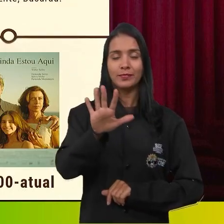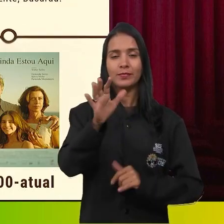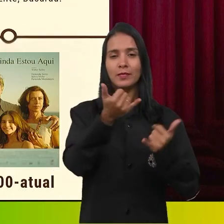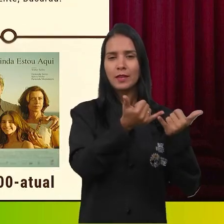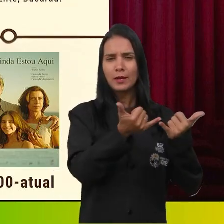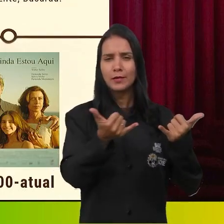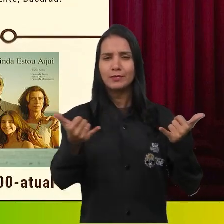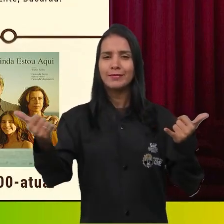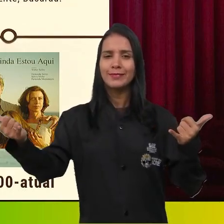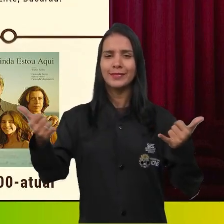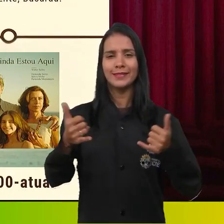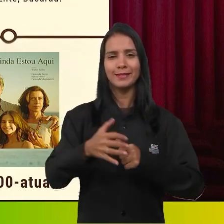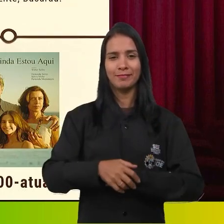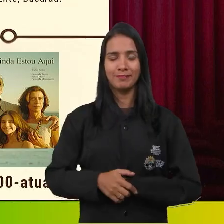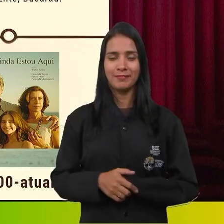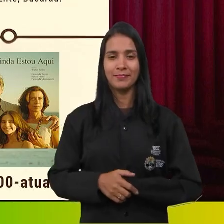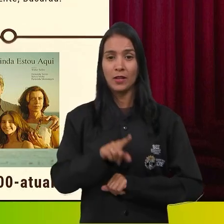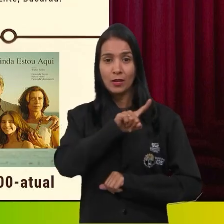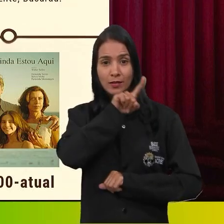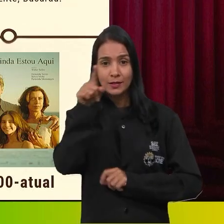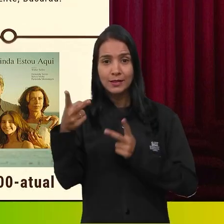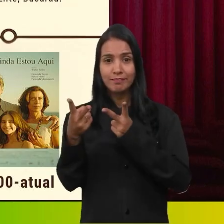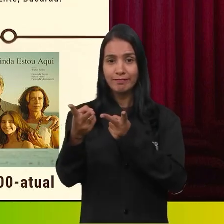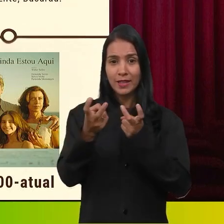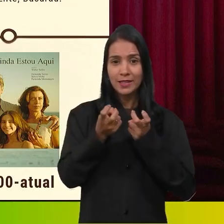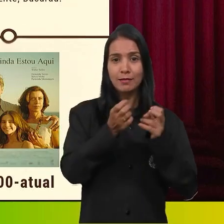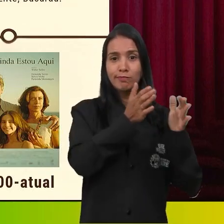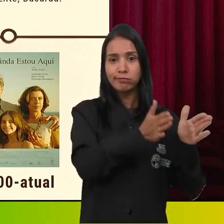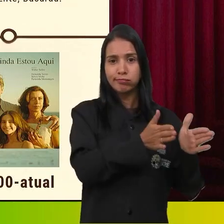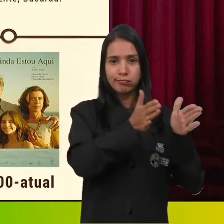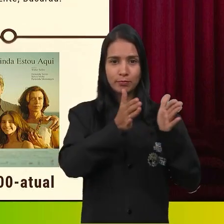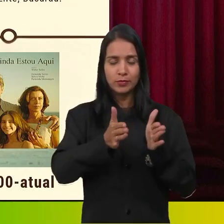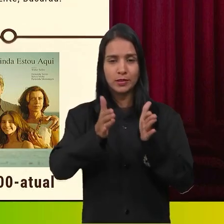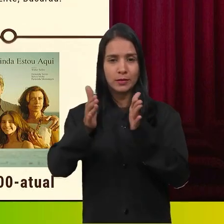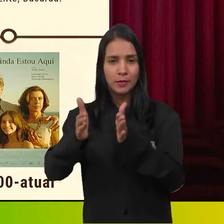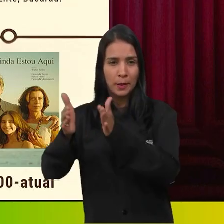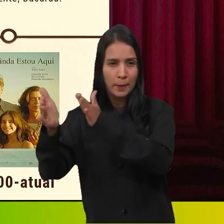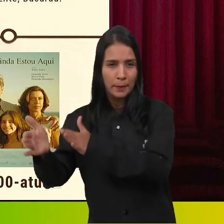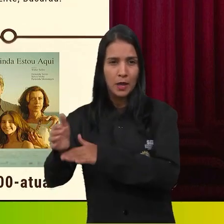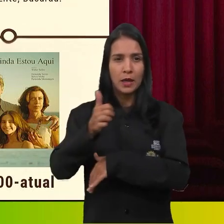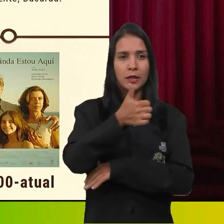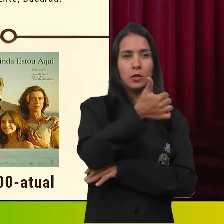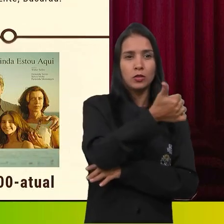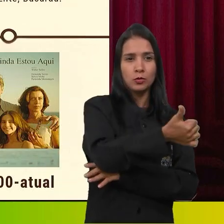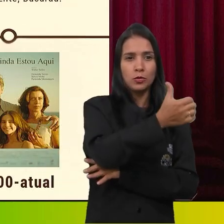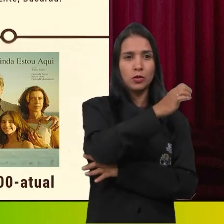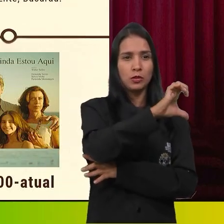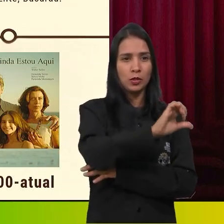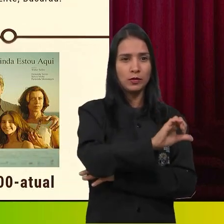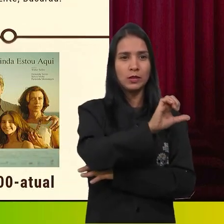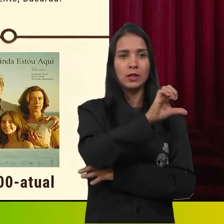que nesse período aí, nas origens do cinema, nesse período de 1896 a